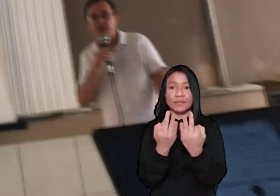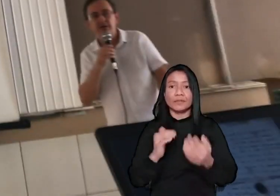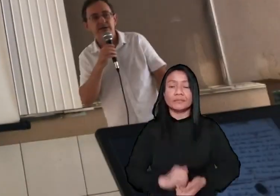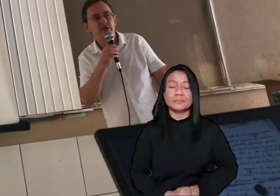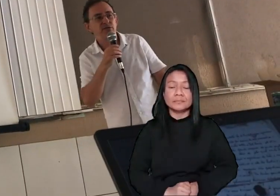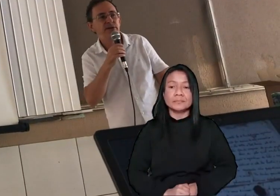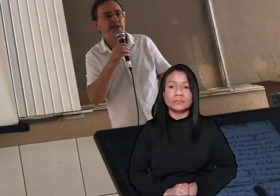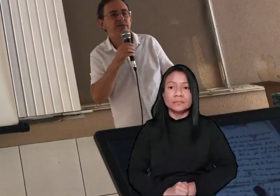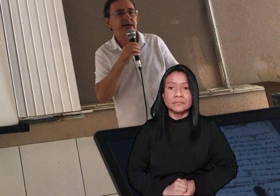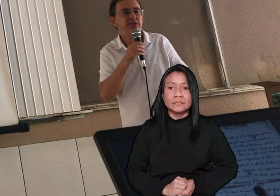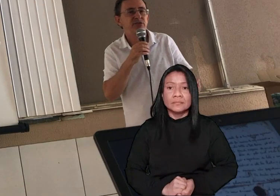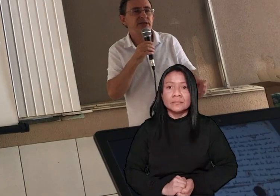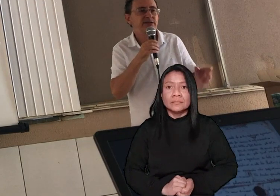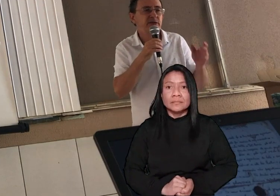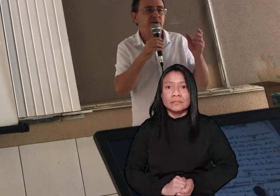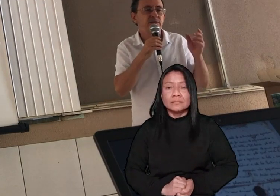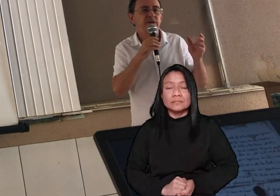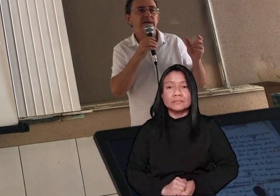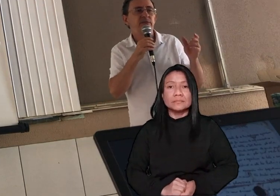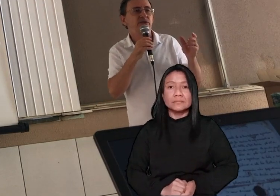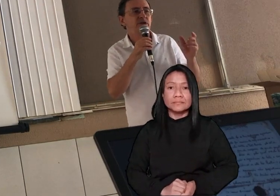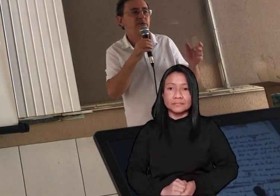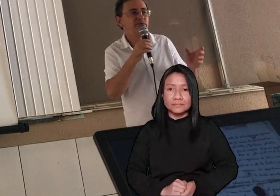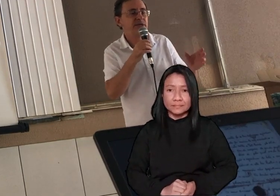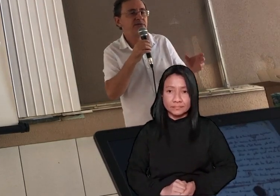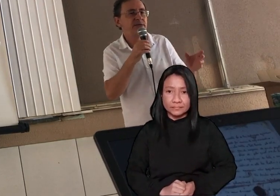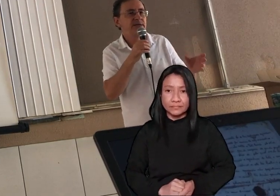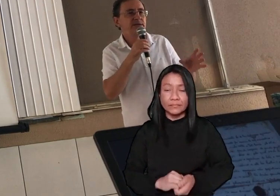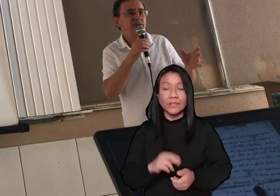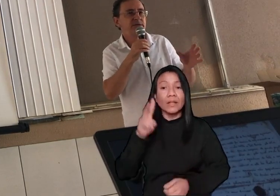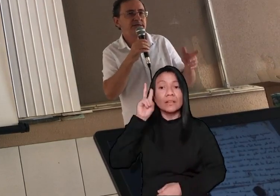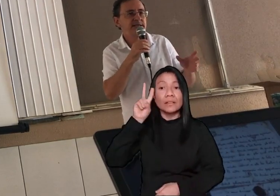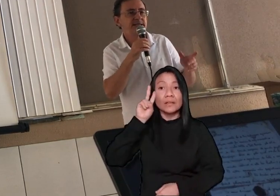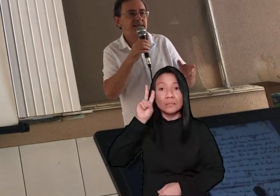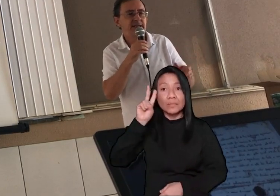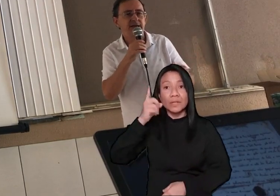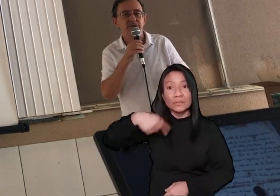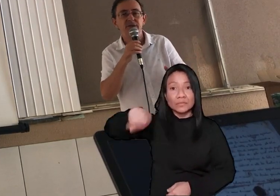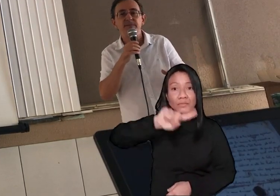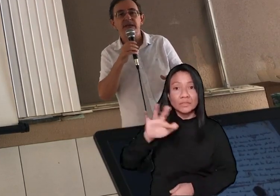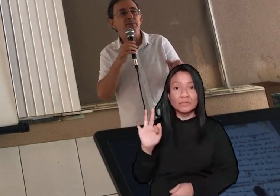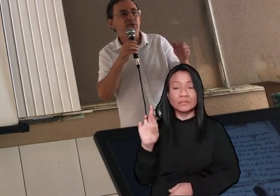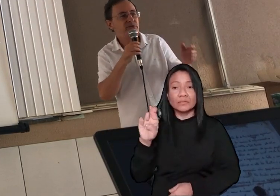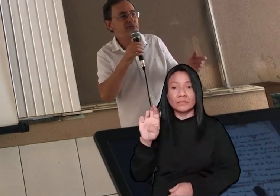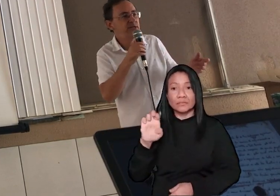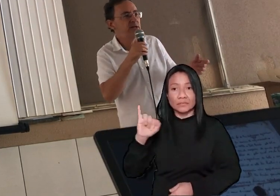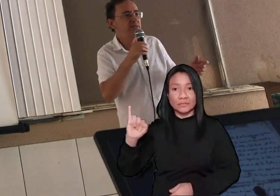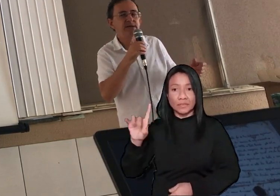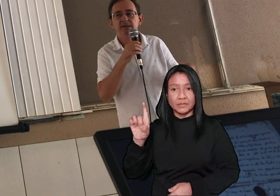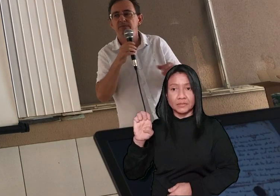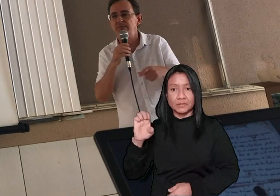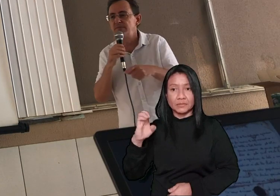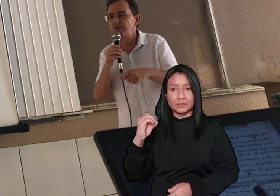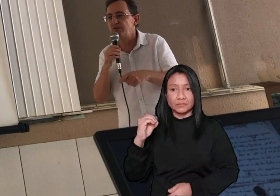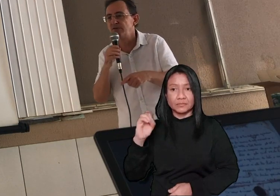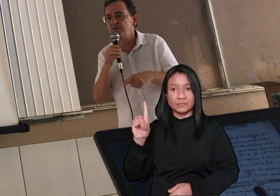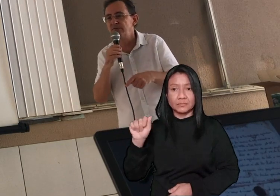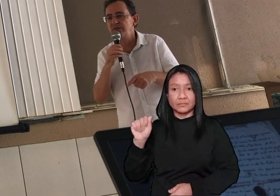Lembrando, pessoal, o Frei Deodato, então, ele morou em Beltrão por 6 a 7 anos. E Porto União,